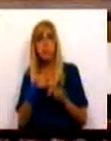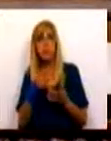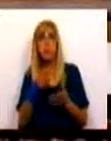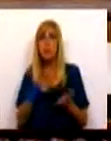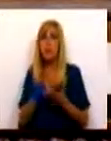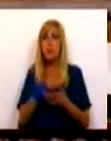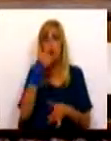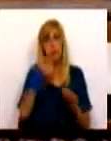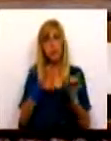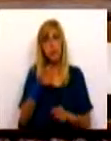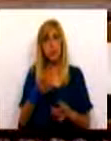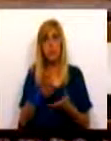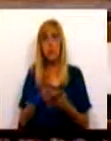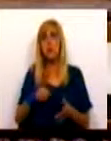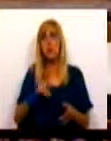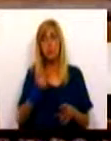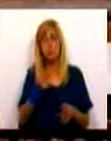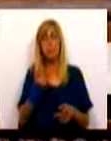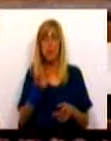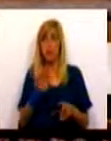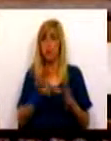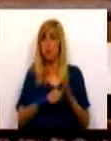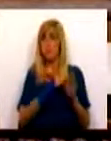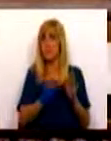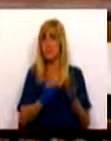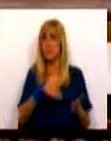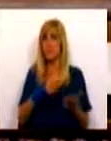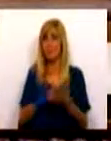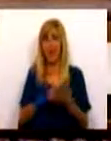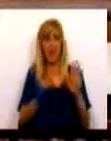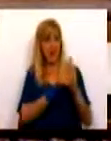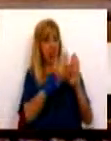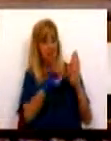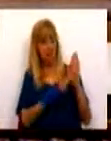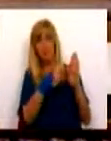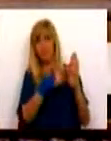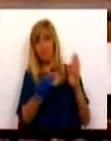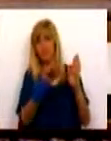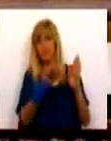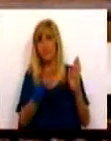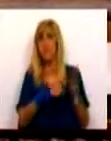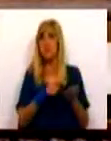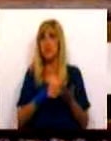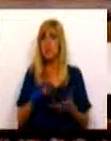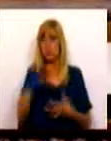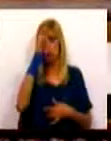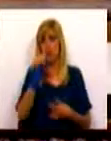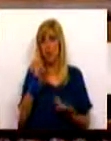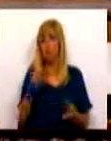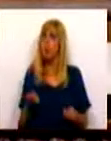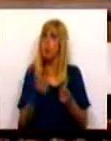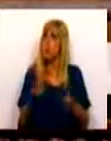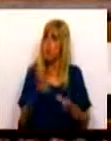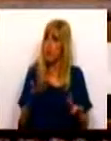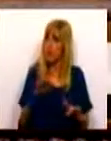O projeto do Partido Ecologista Os Verdes estabelece ainda que fique na letra da lei a necessidade de o Estado promover ações de sensibilização